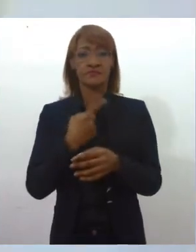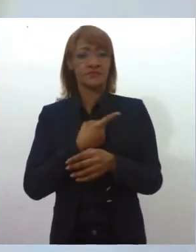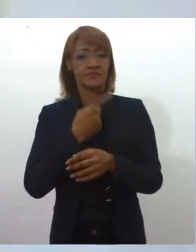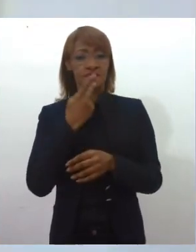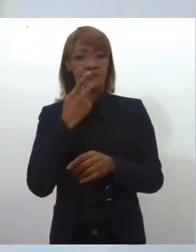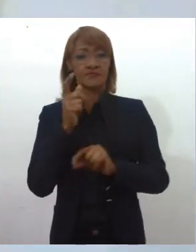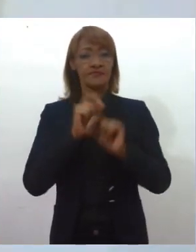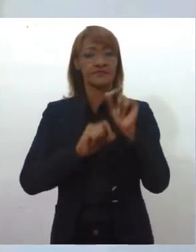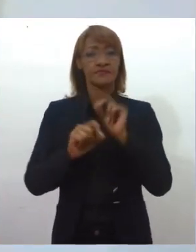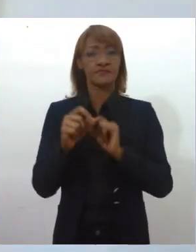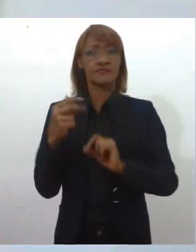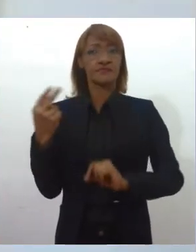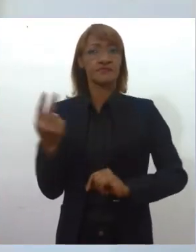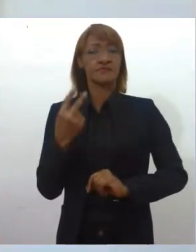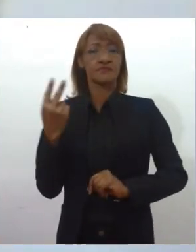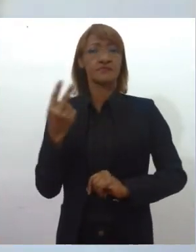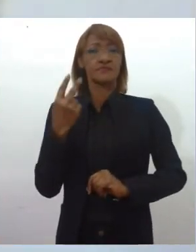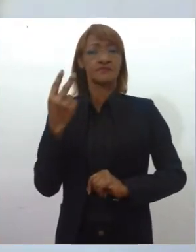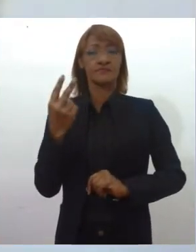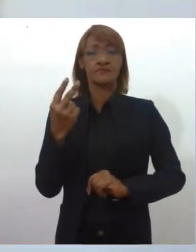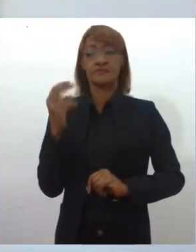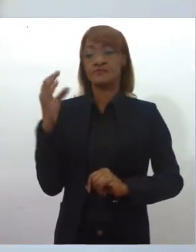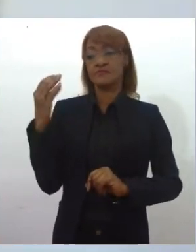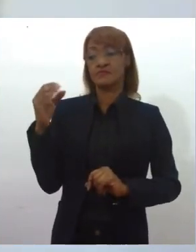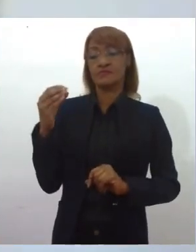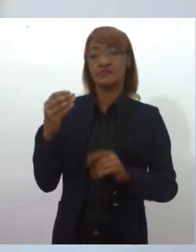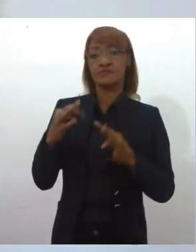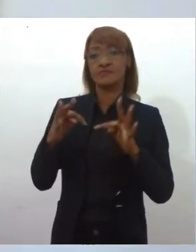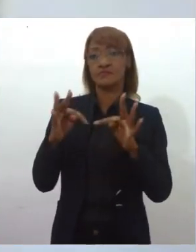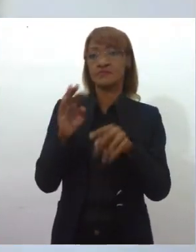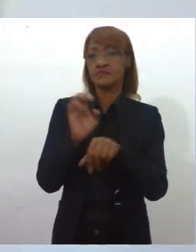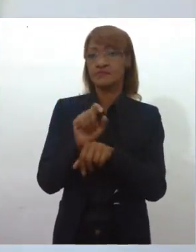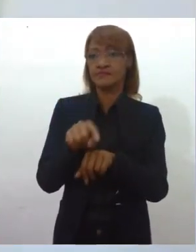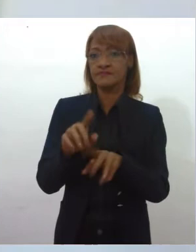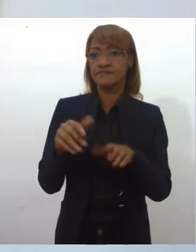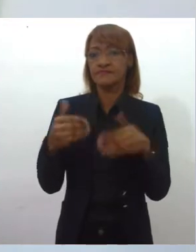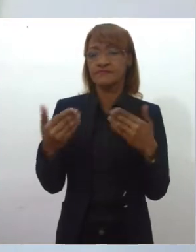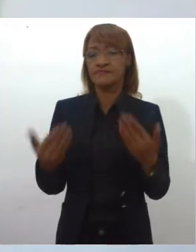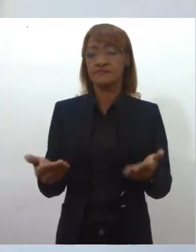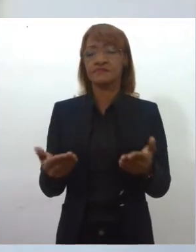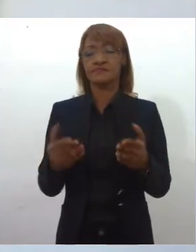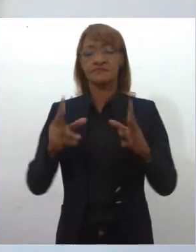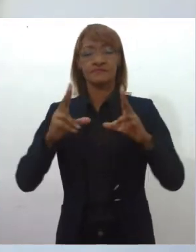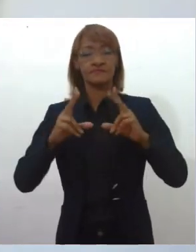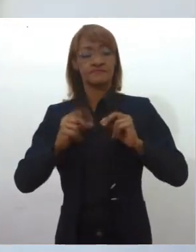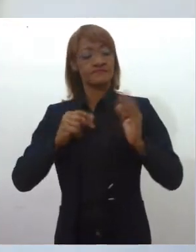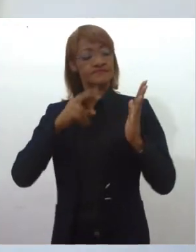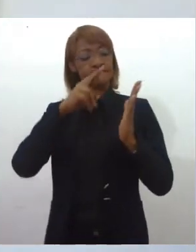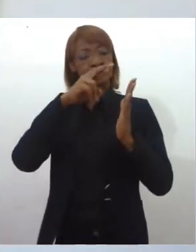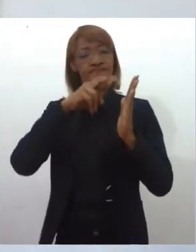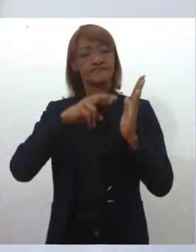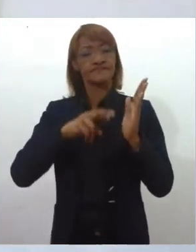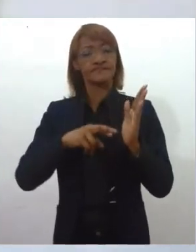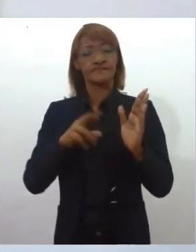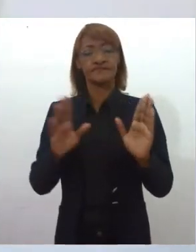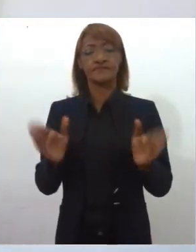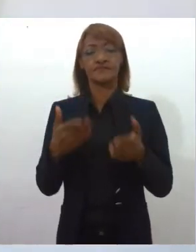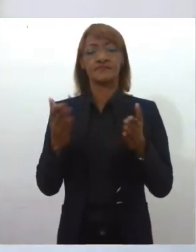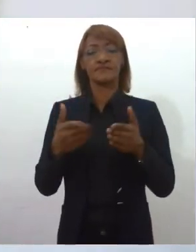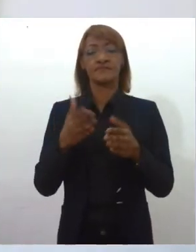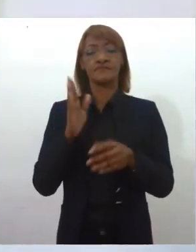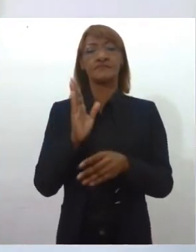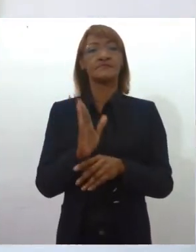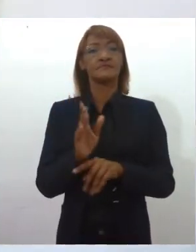valorização, né, do financiamento da ciência e tecnologia aqui no Estado. Então, a gente recebe aqui relatórios científicos com os resultados,